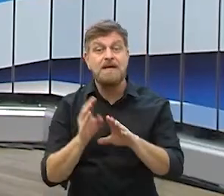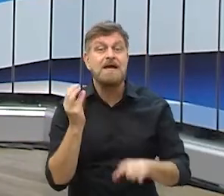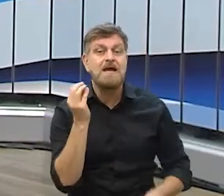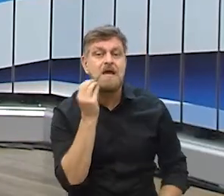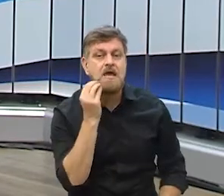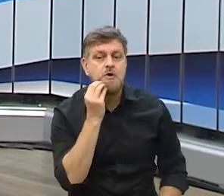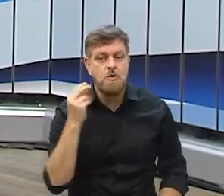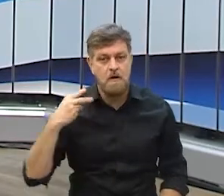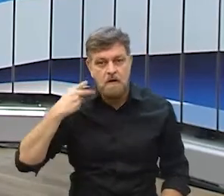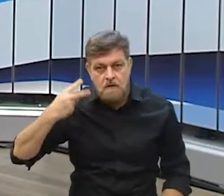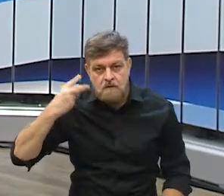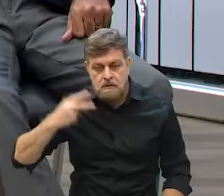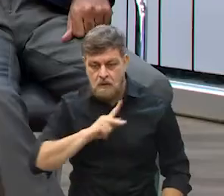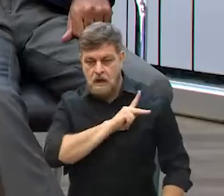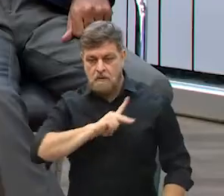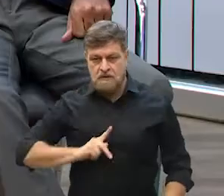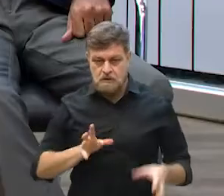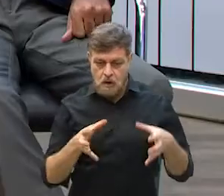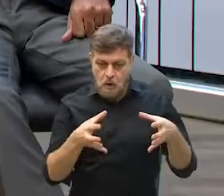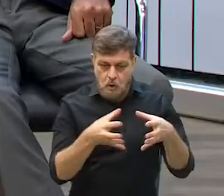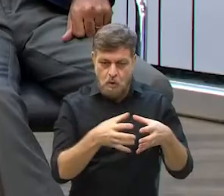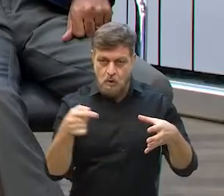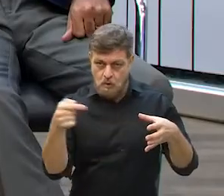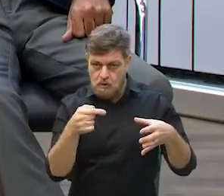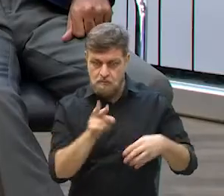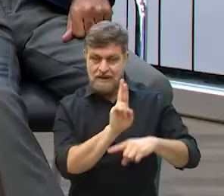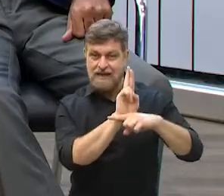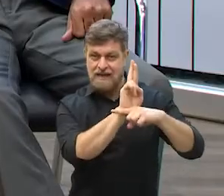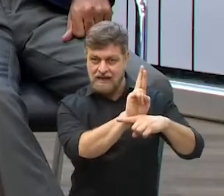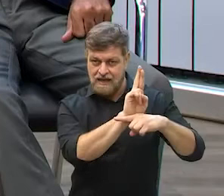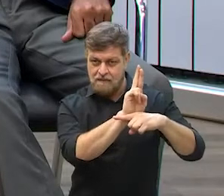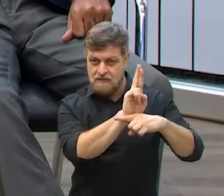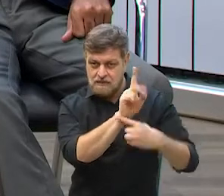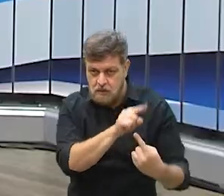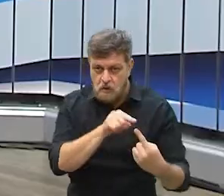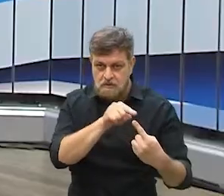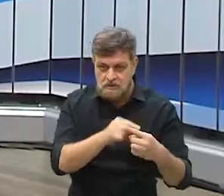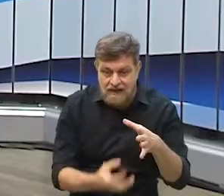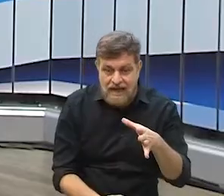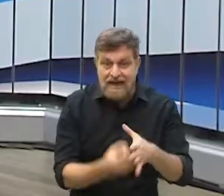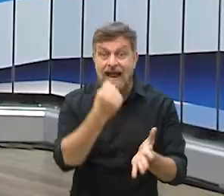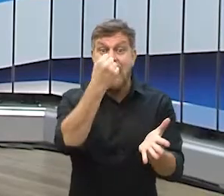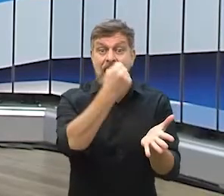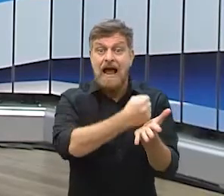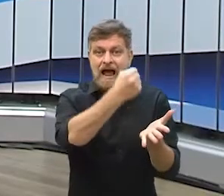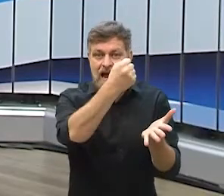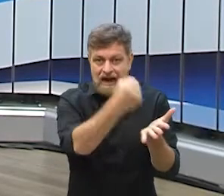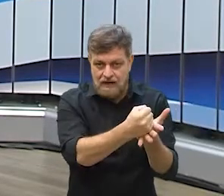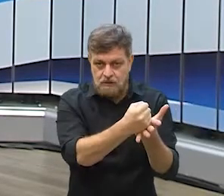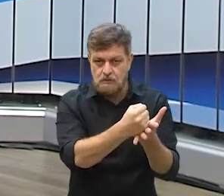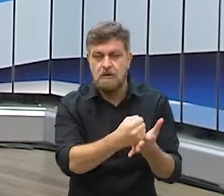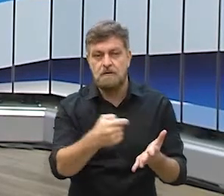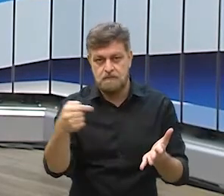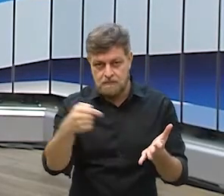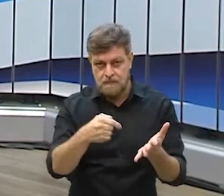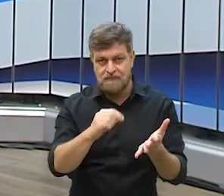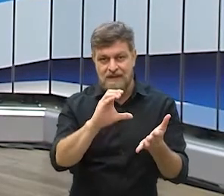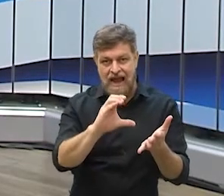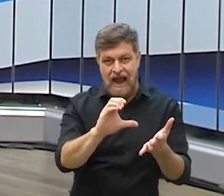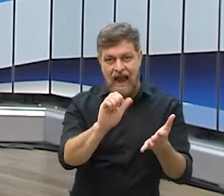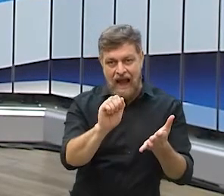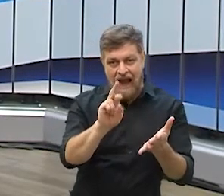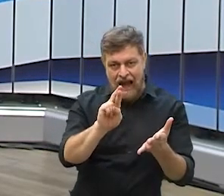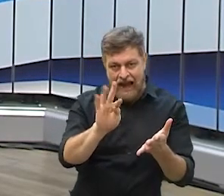Diego, presidente das comissões de representação para a instalação de cartório de registro civil no Campo Grande